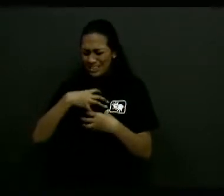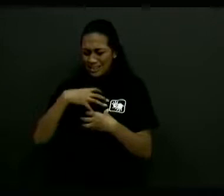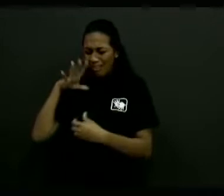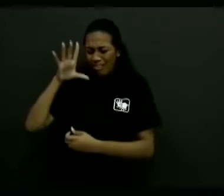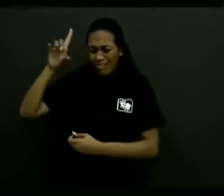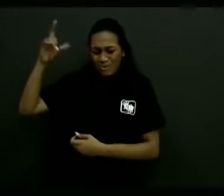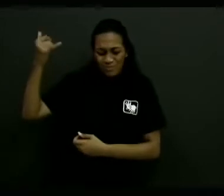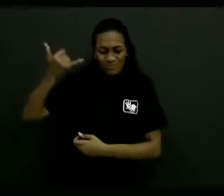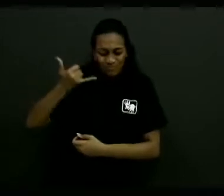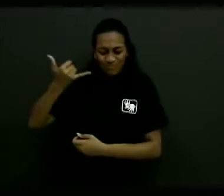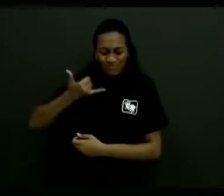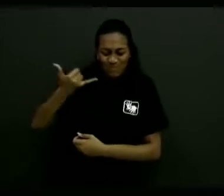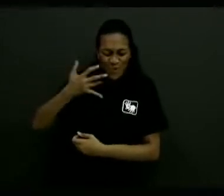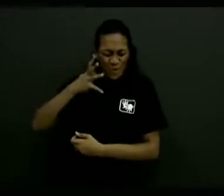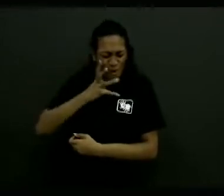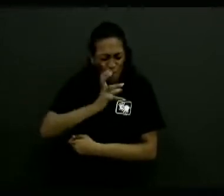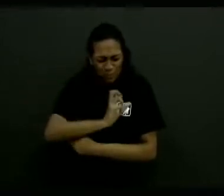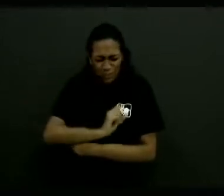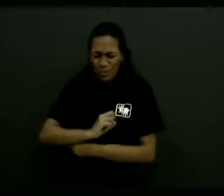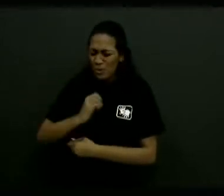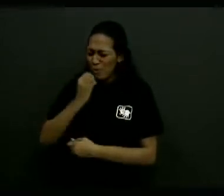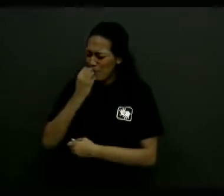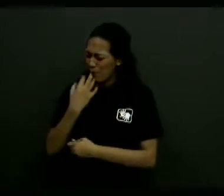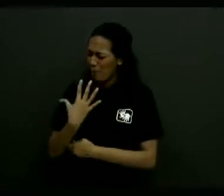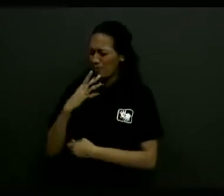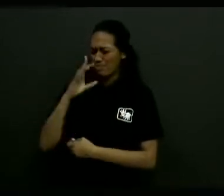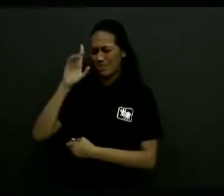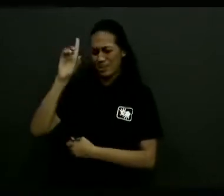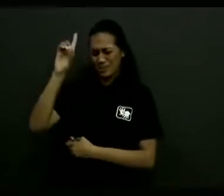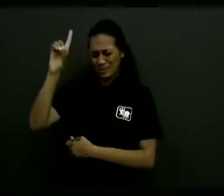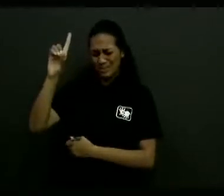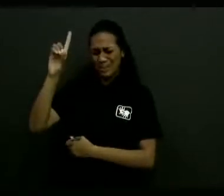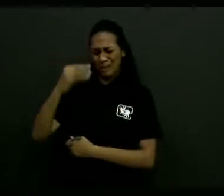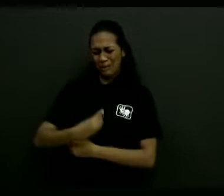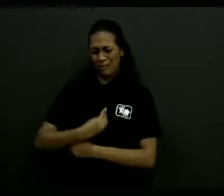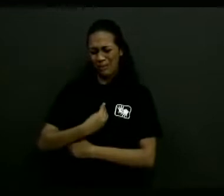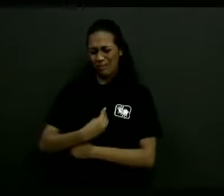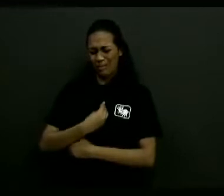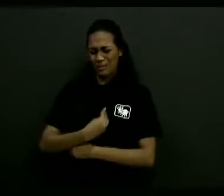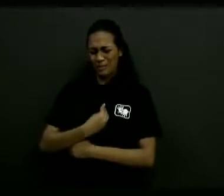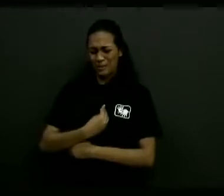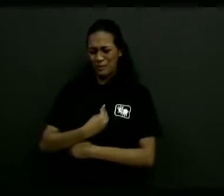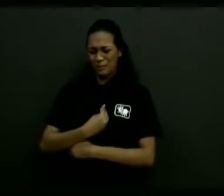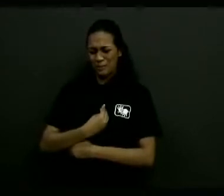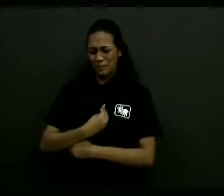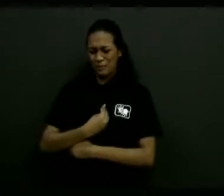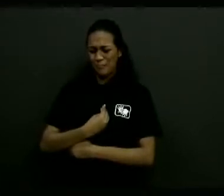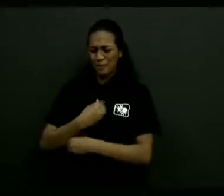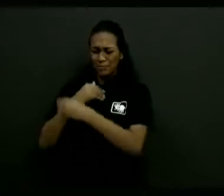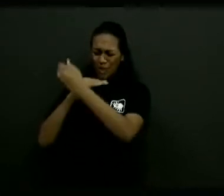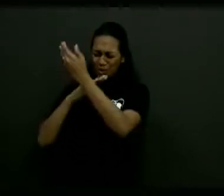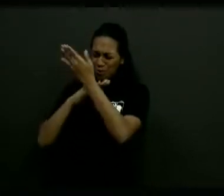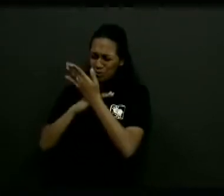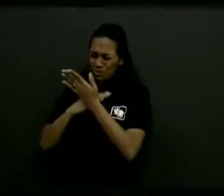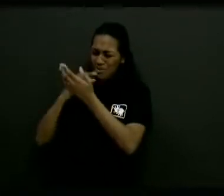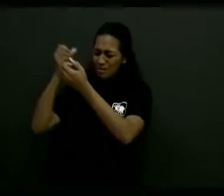a bondade, a misericórdia do Senhor sobre as nossas vidas. Senhor, nos dê a graça e